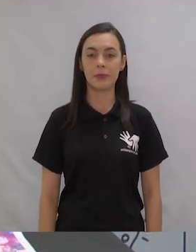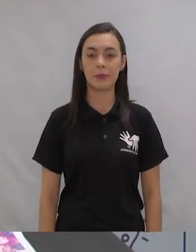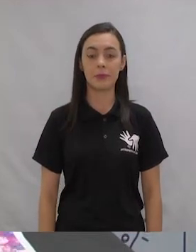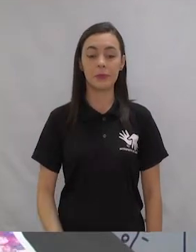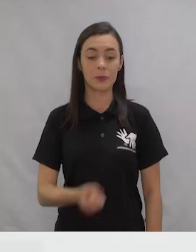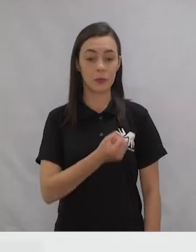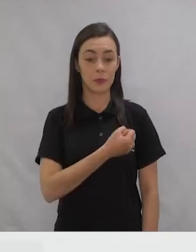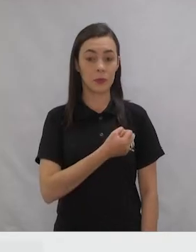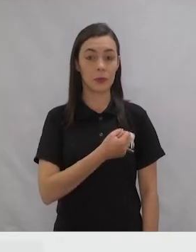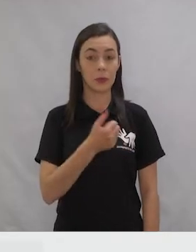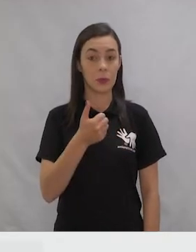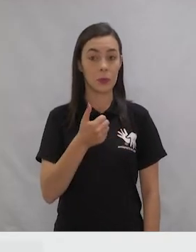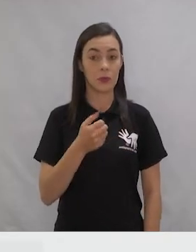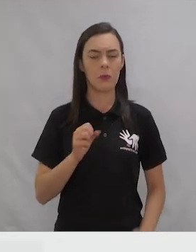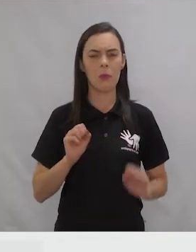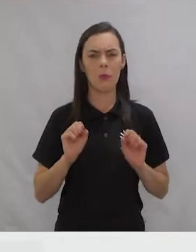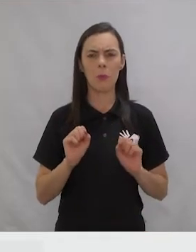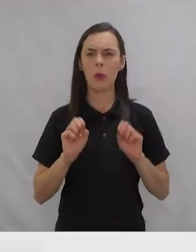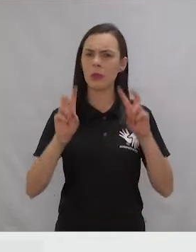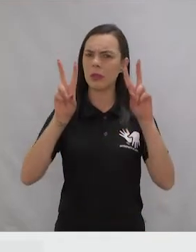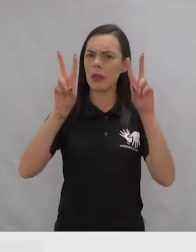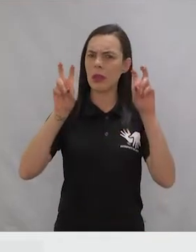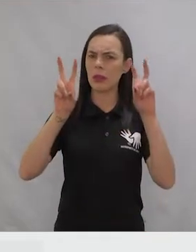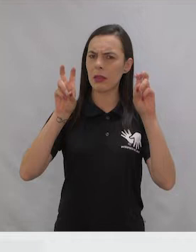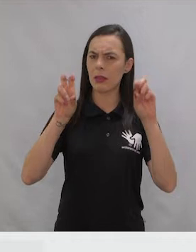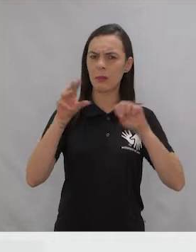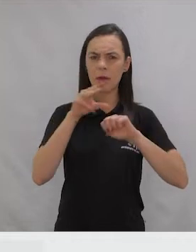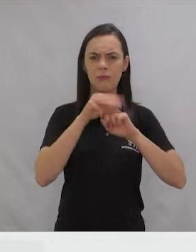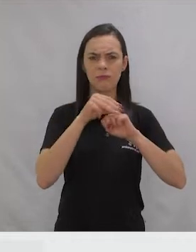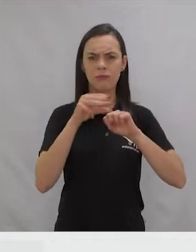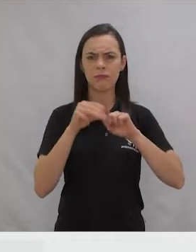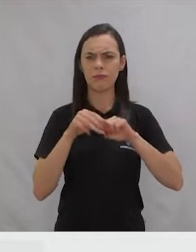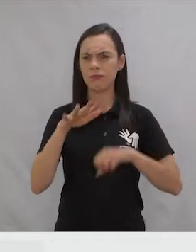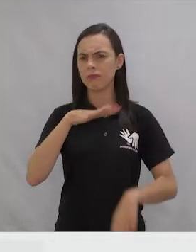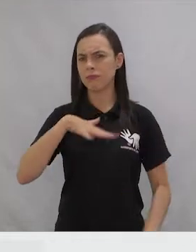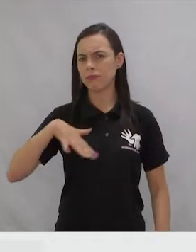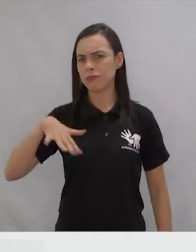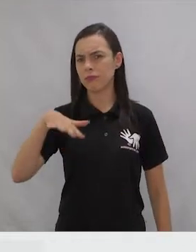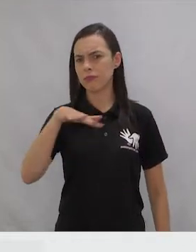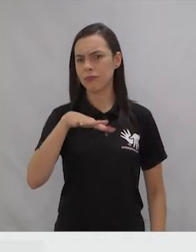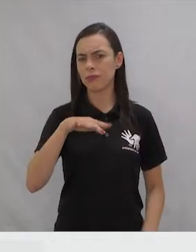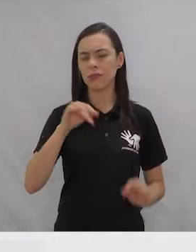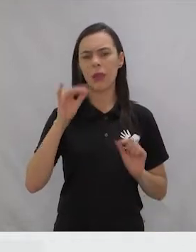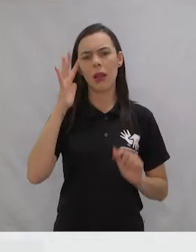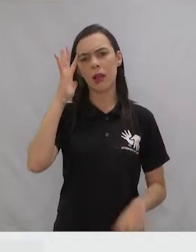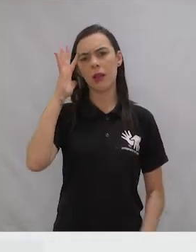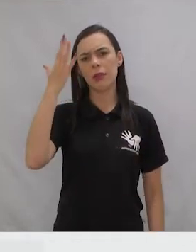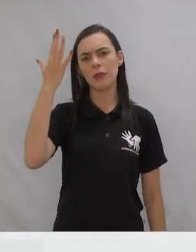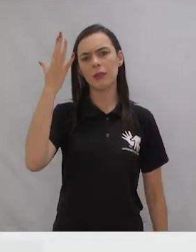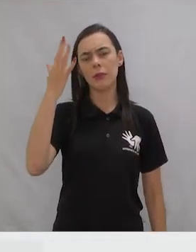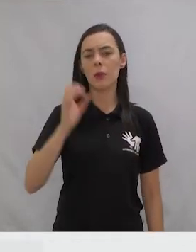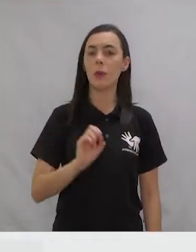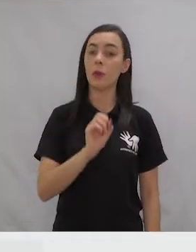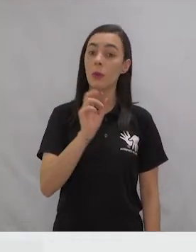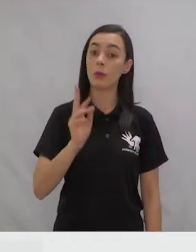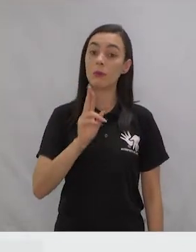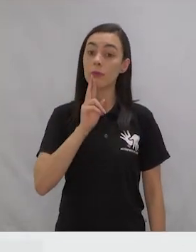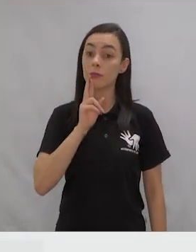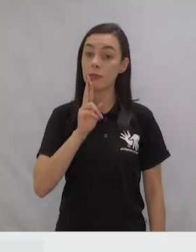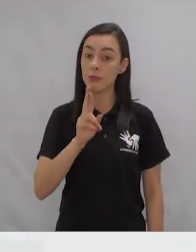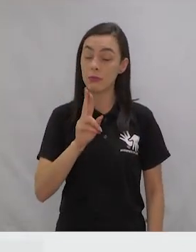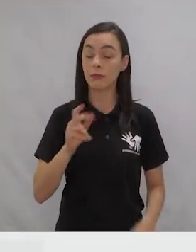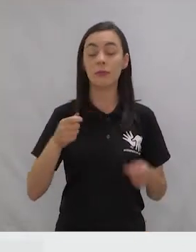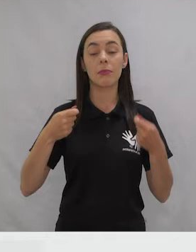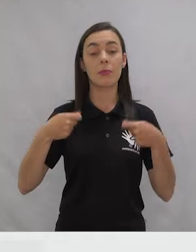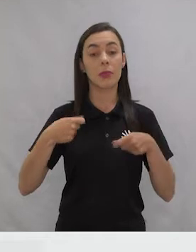Número 1. Tema em qualquer área do conhecimento, cuja solução ou resposta